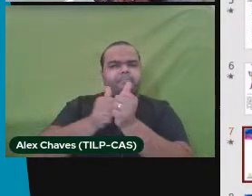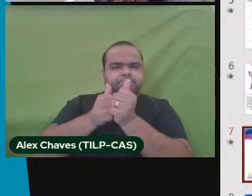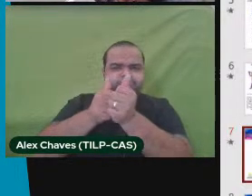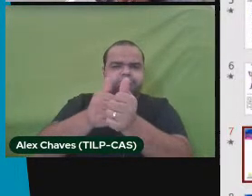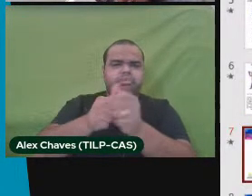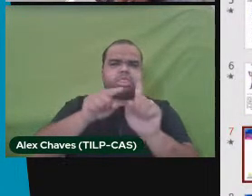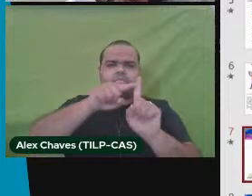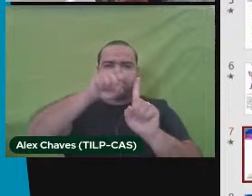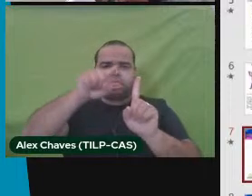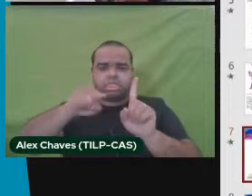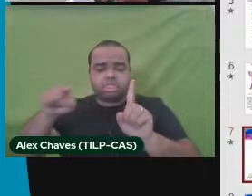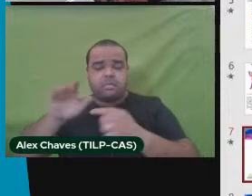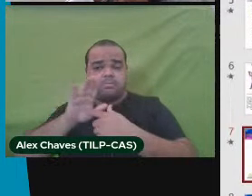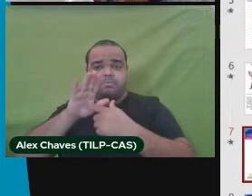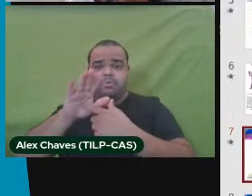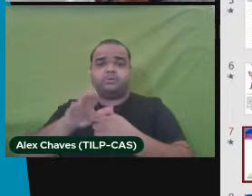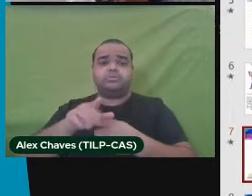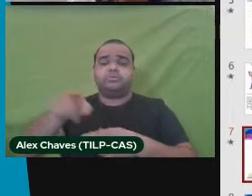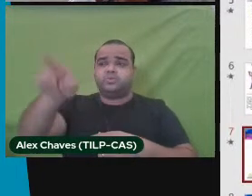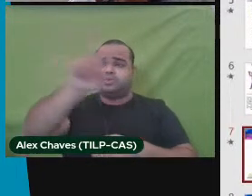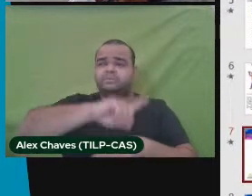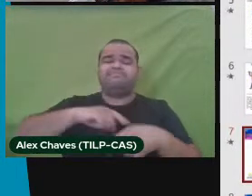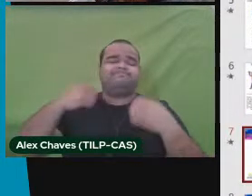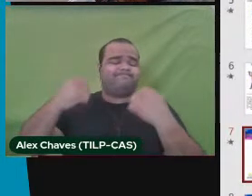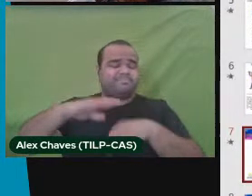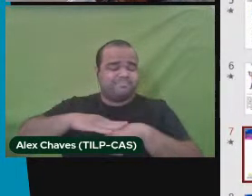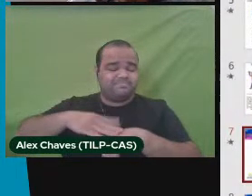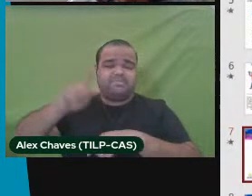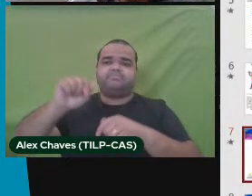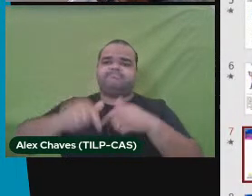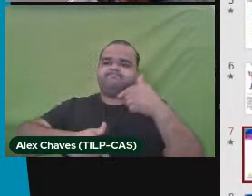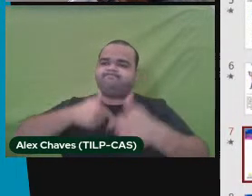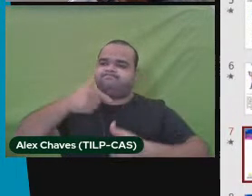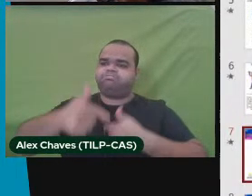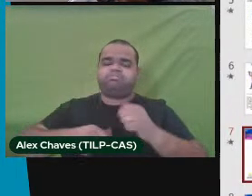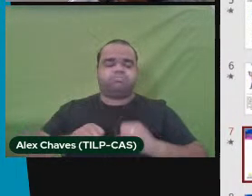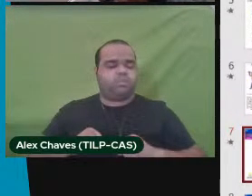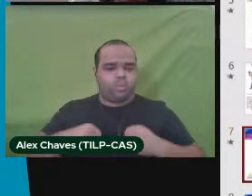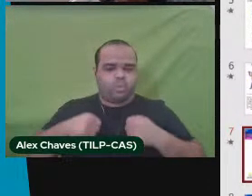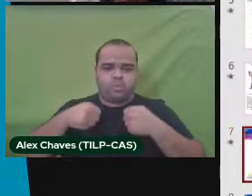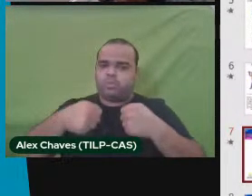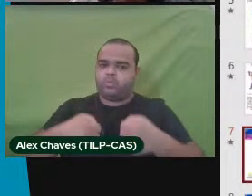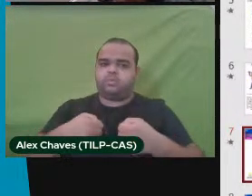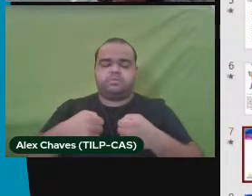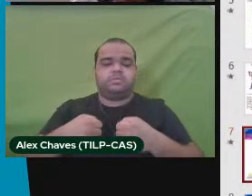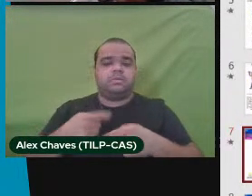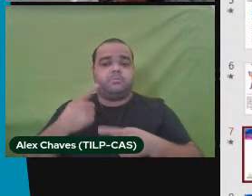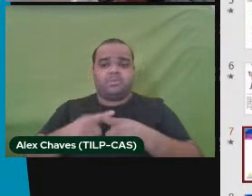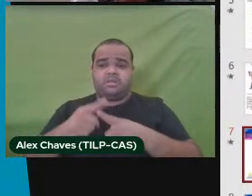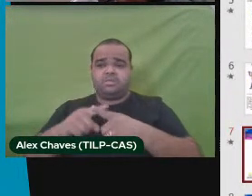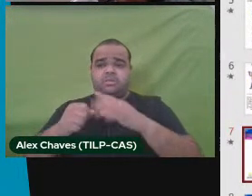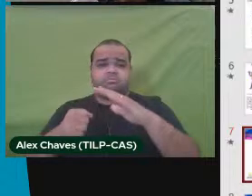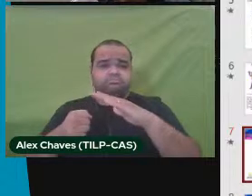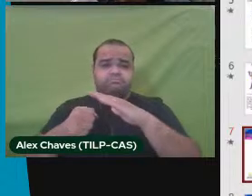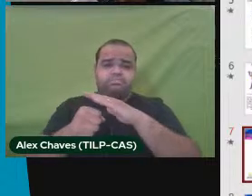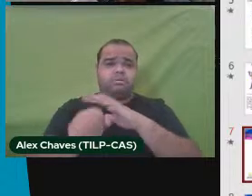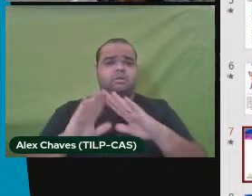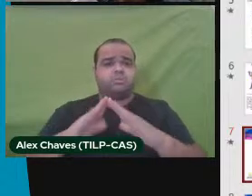nos mostra que ainda temos muito a fazer. Embora o acesso à educação tenha